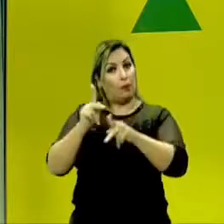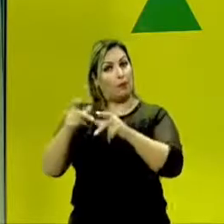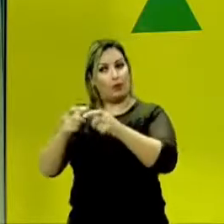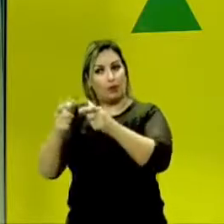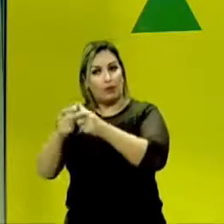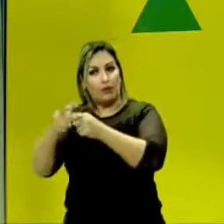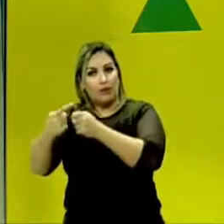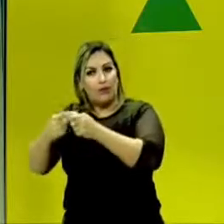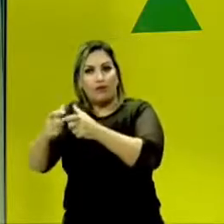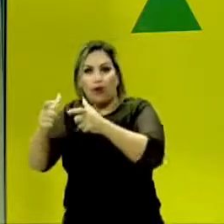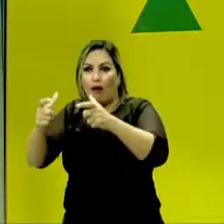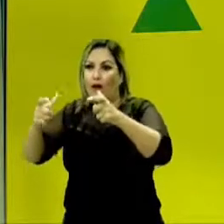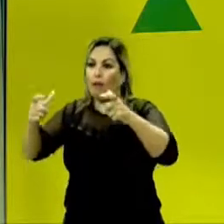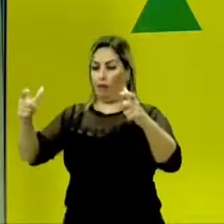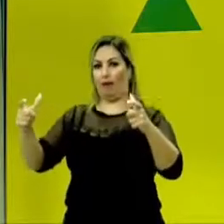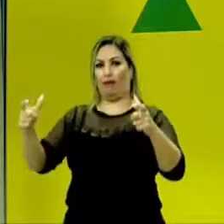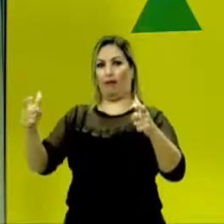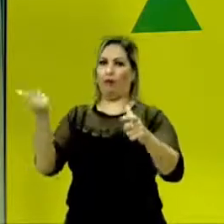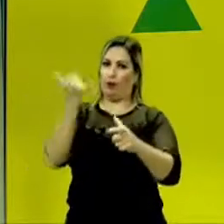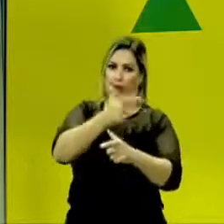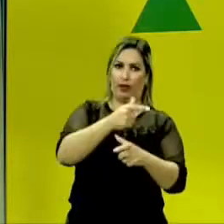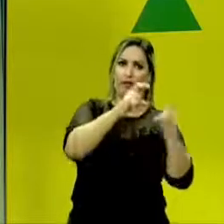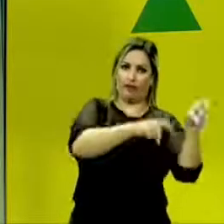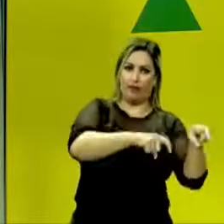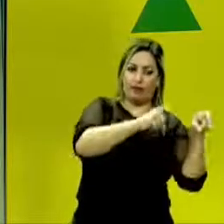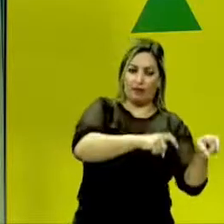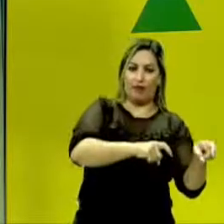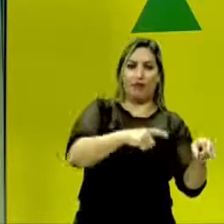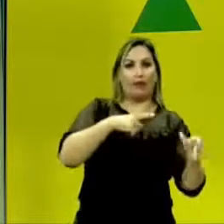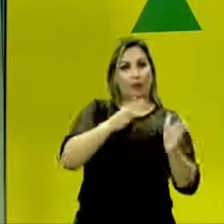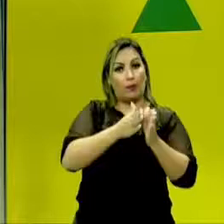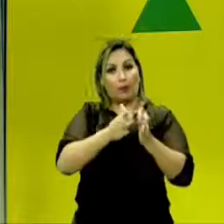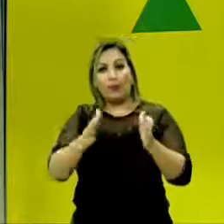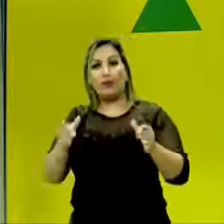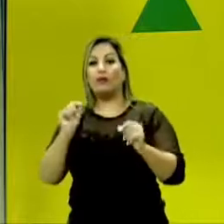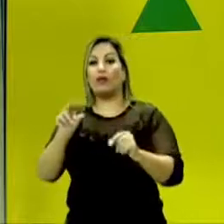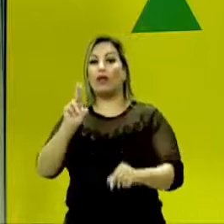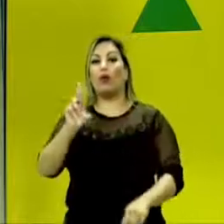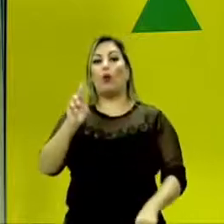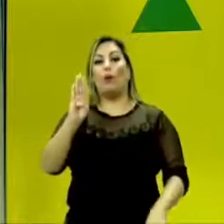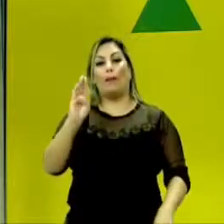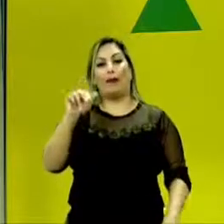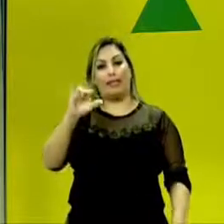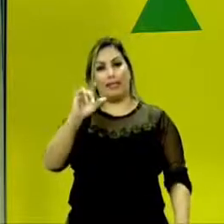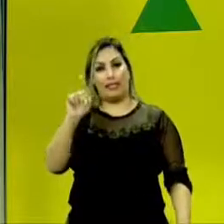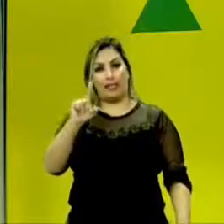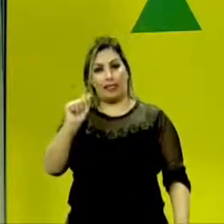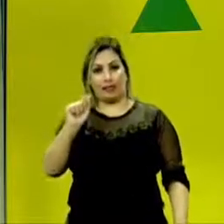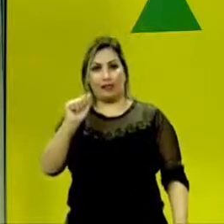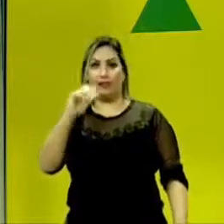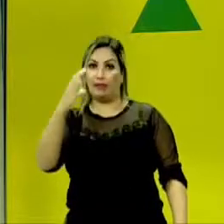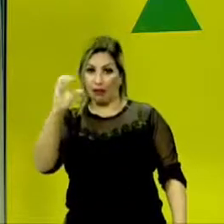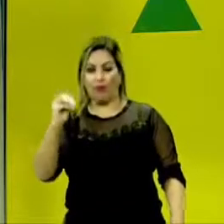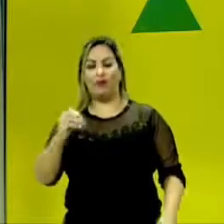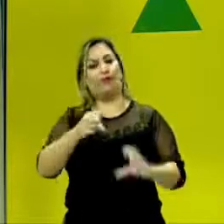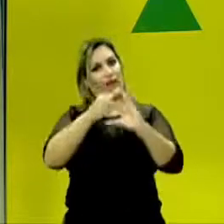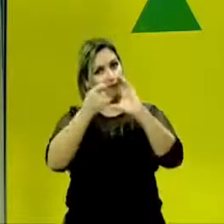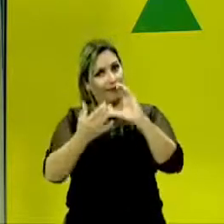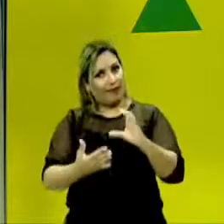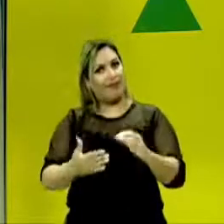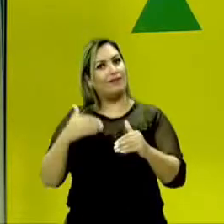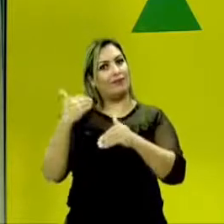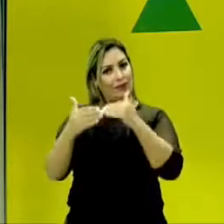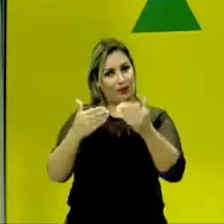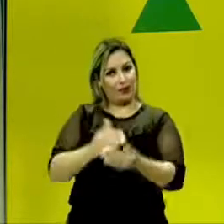urbana cresce mais do que a população rural, nós temos um processo de urbanização. Então, isso que caracteriza um